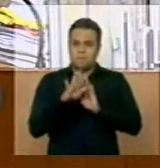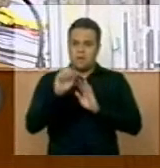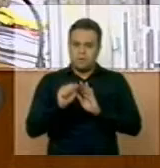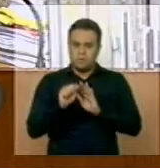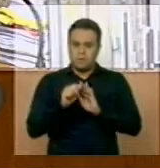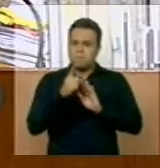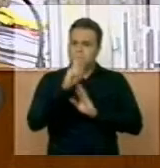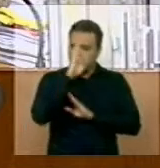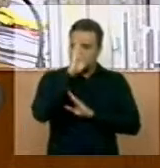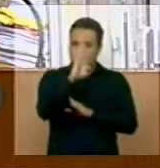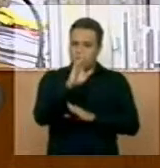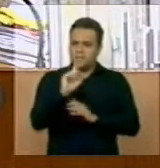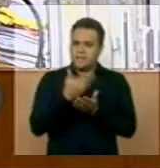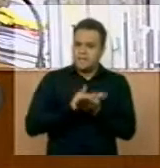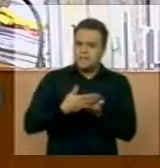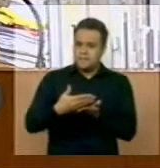dar prioridade